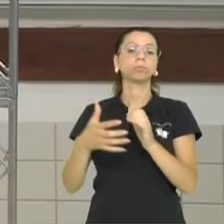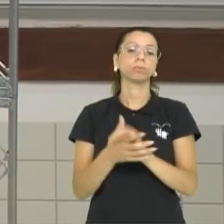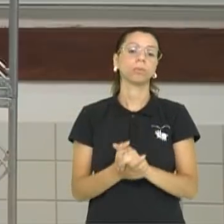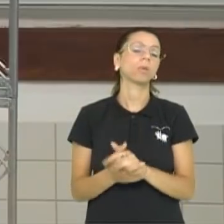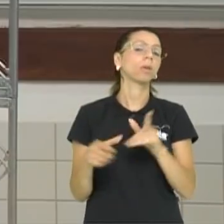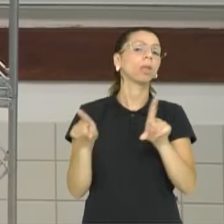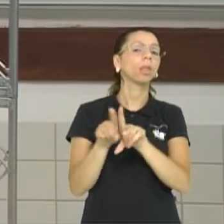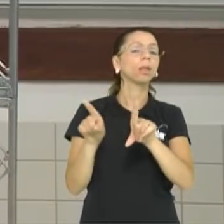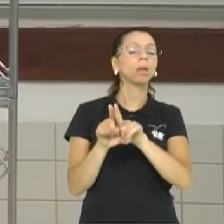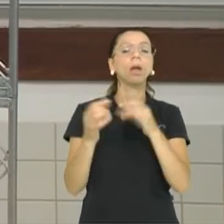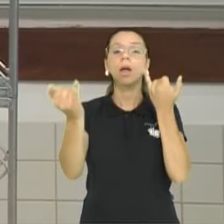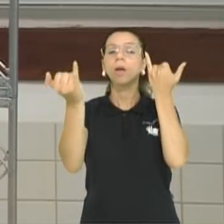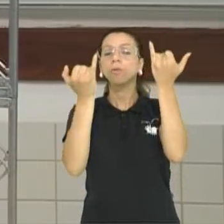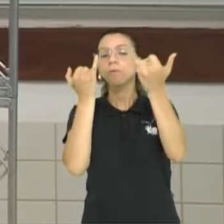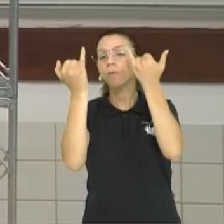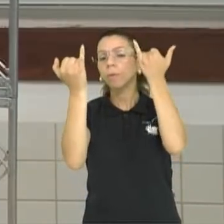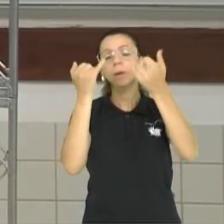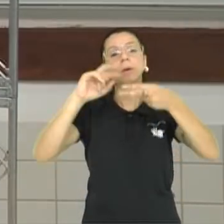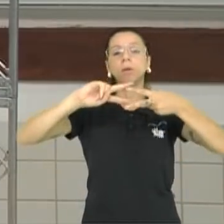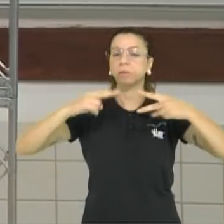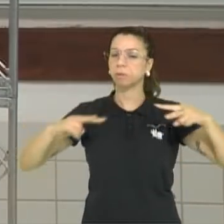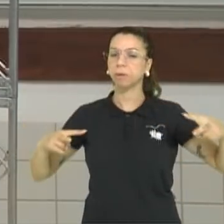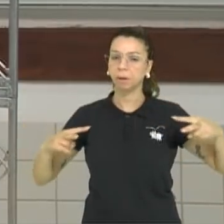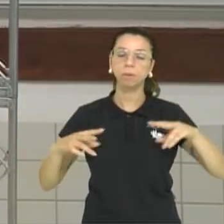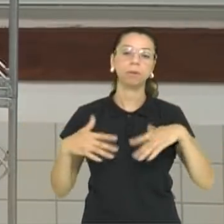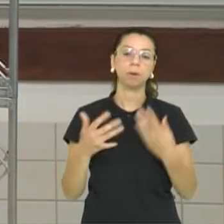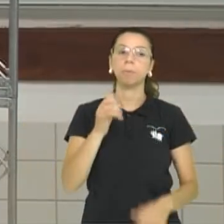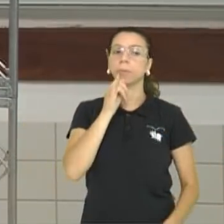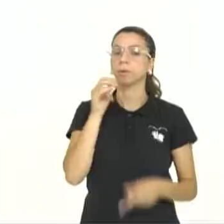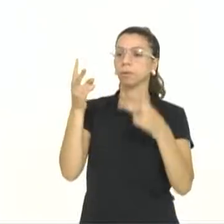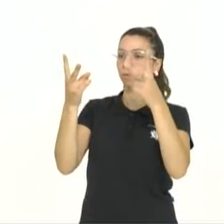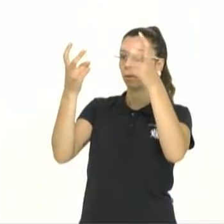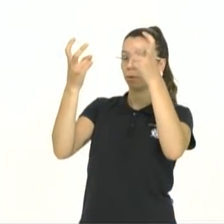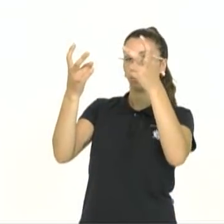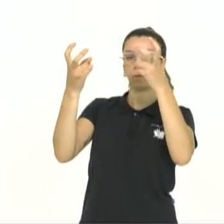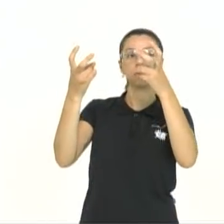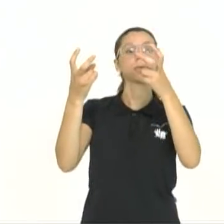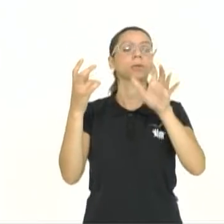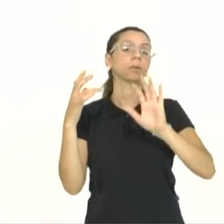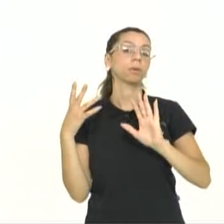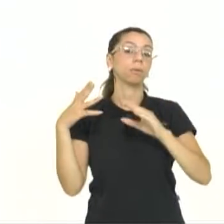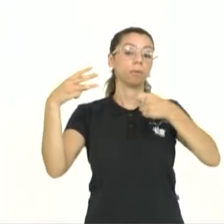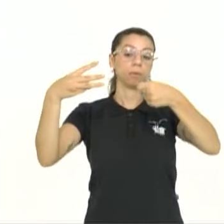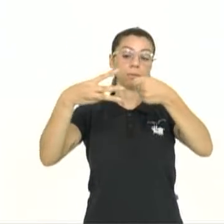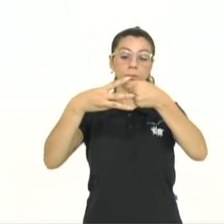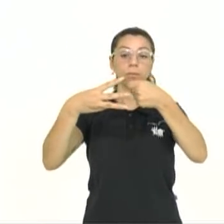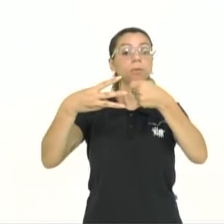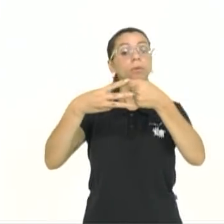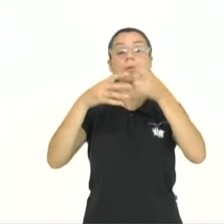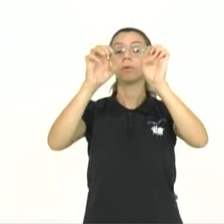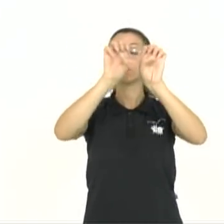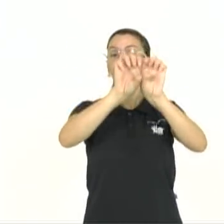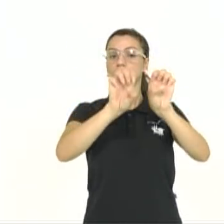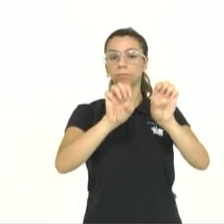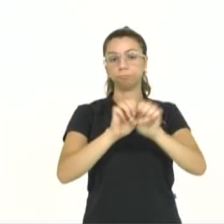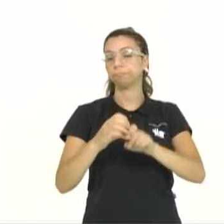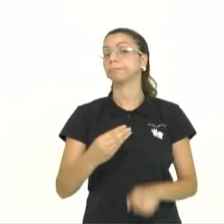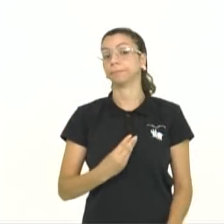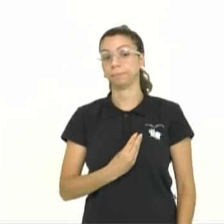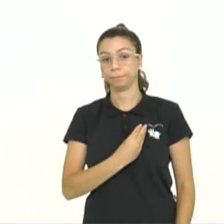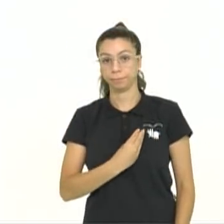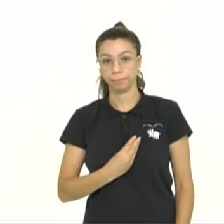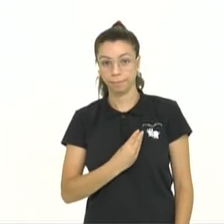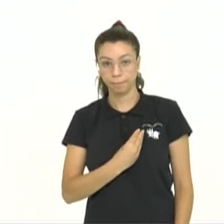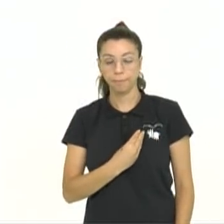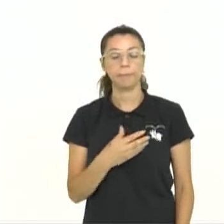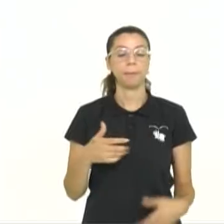as informações de cada indivíduo. Então, se a gente reparar aqui na nossa tela, todas as células são estruturas o quê? Vivas, que